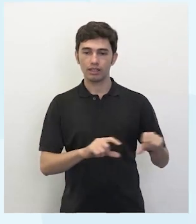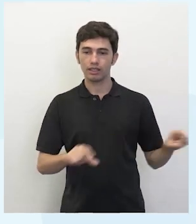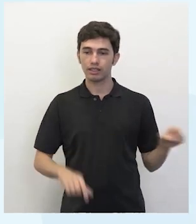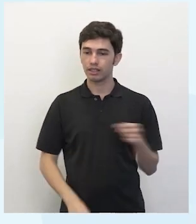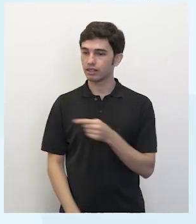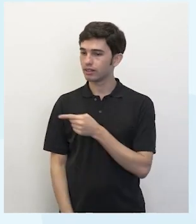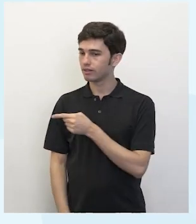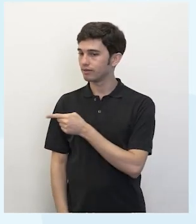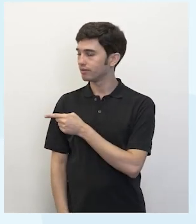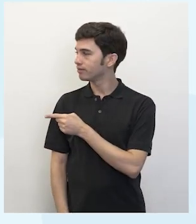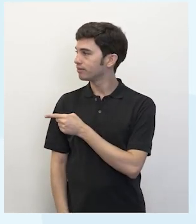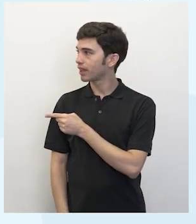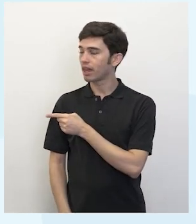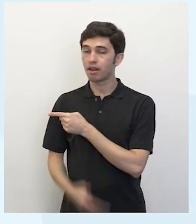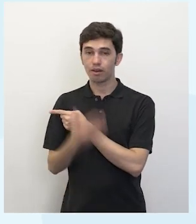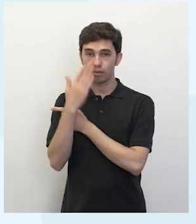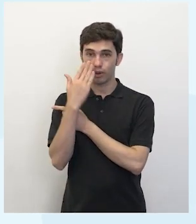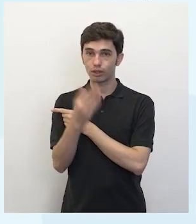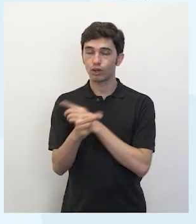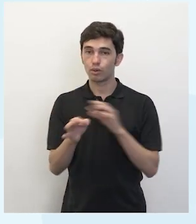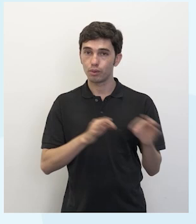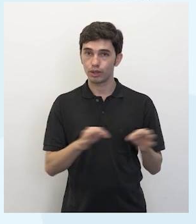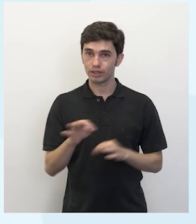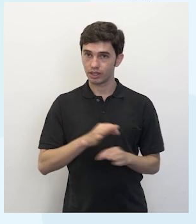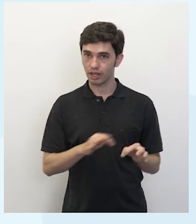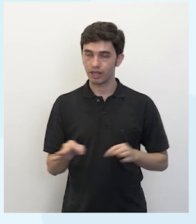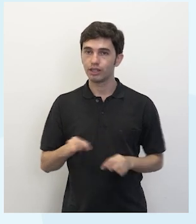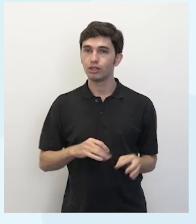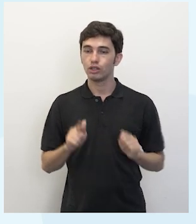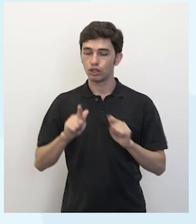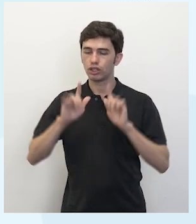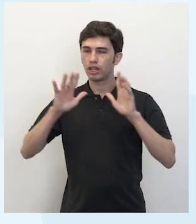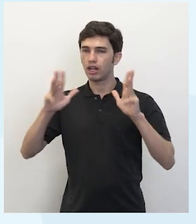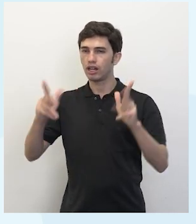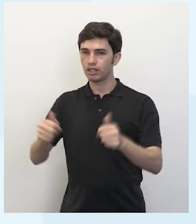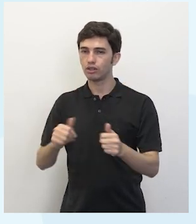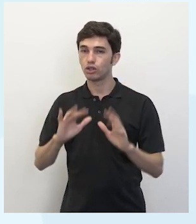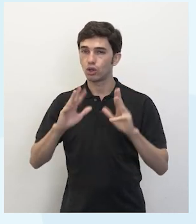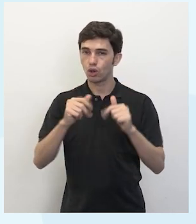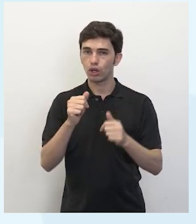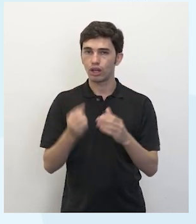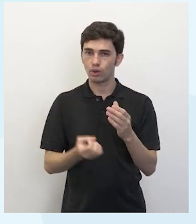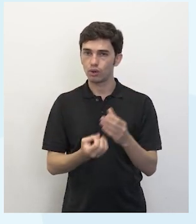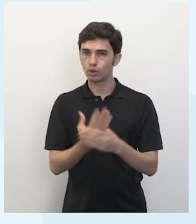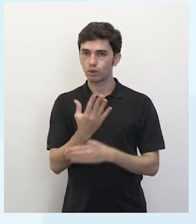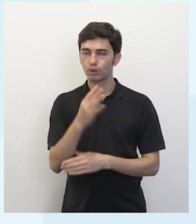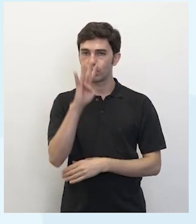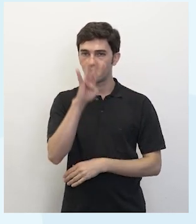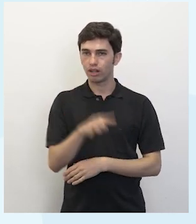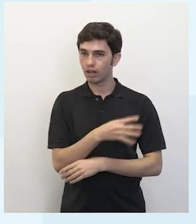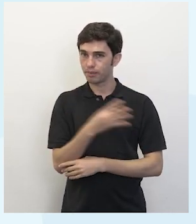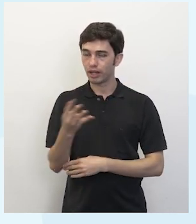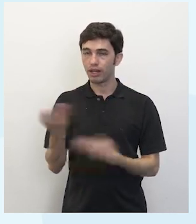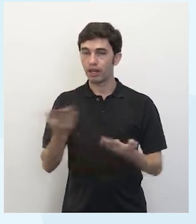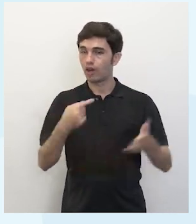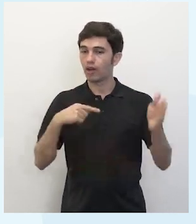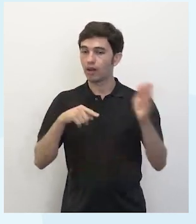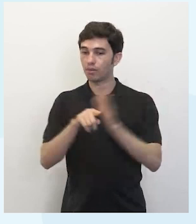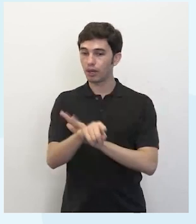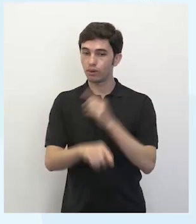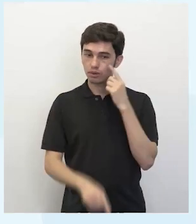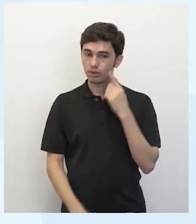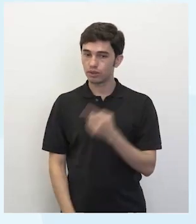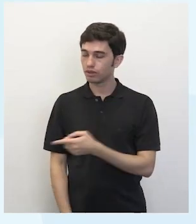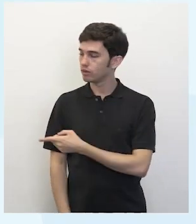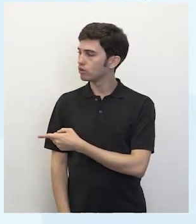em verde, o processo de generalização, tá? De toda a construção da tabela. E aí a gente vai para a pergunta, né? Viviane, na letra